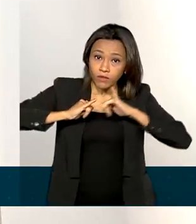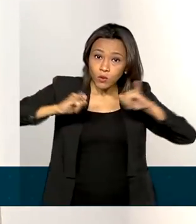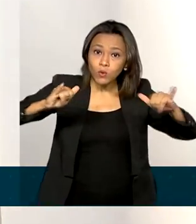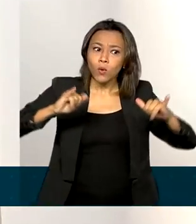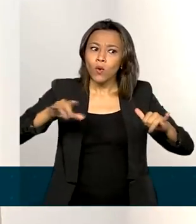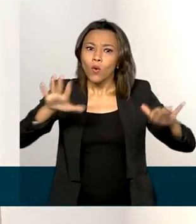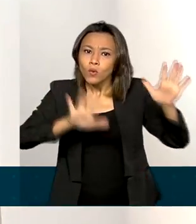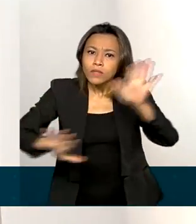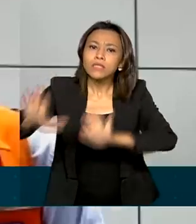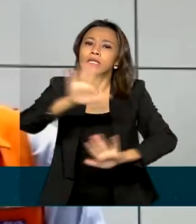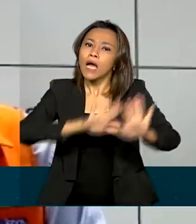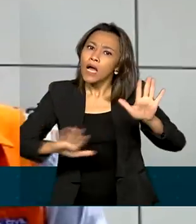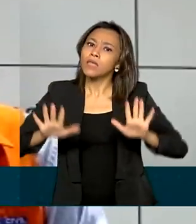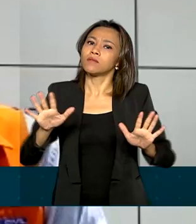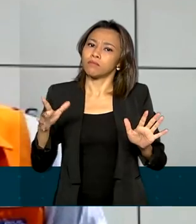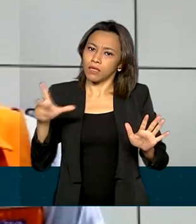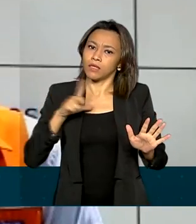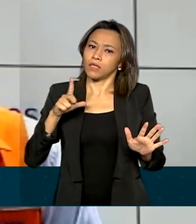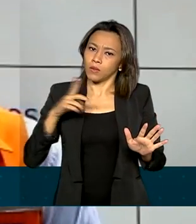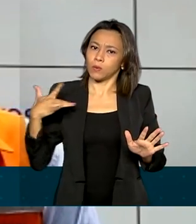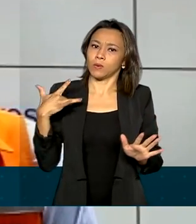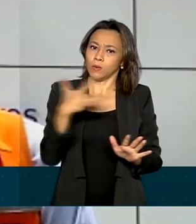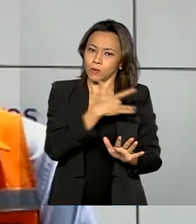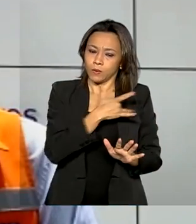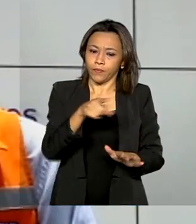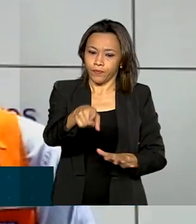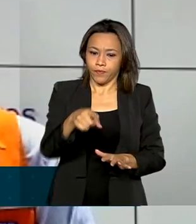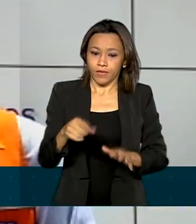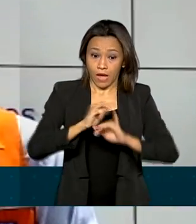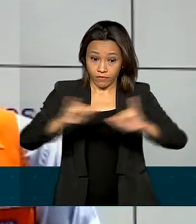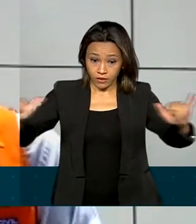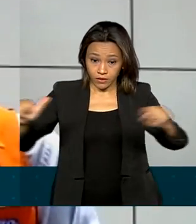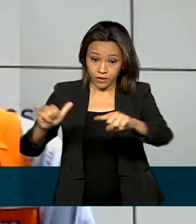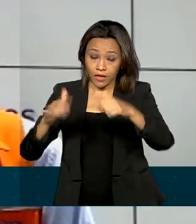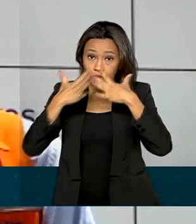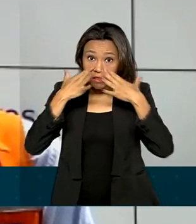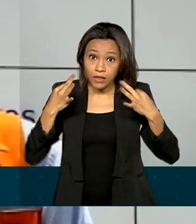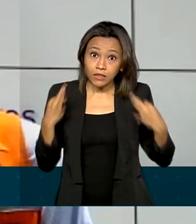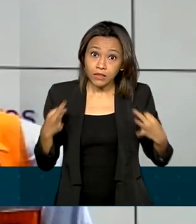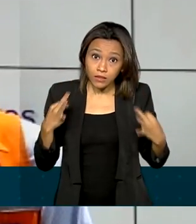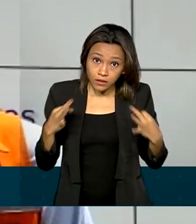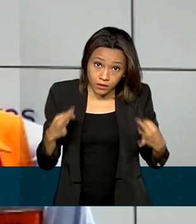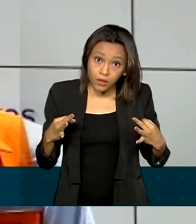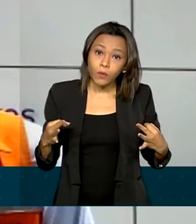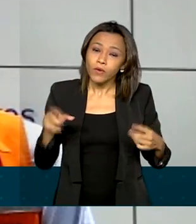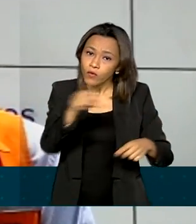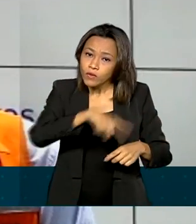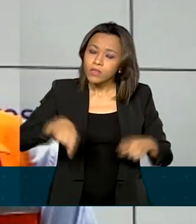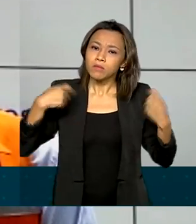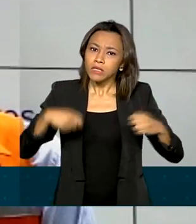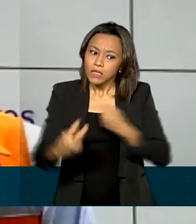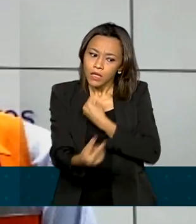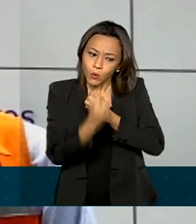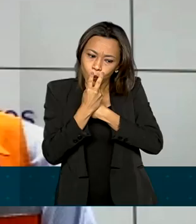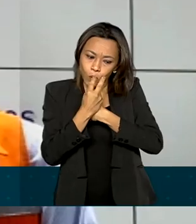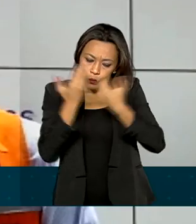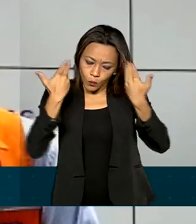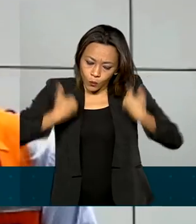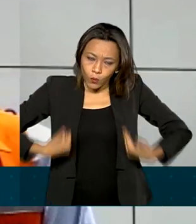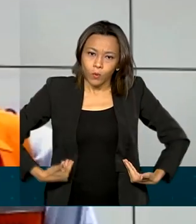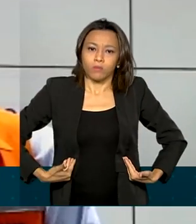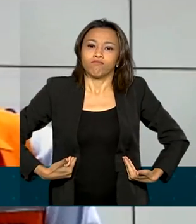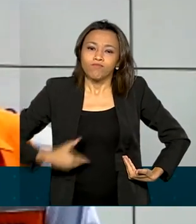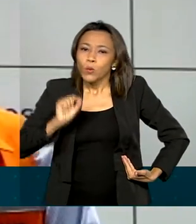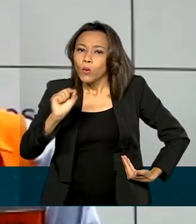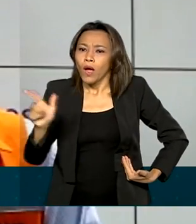calorão com saúde. É importante estar atento a essa situação crítica e medidas de autoproteção devem ser tomadas, tais como